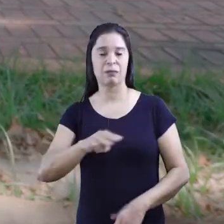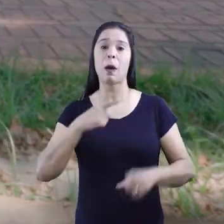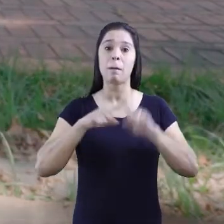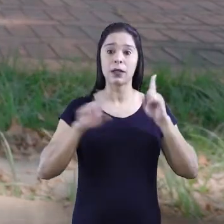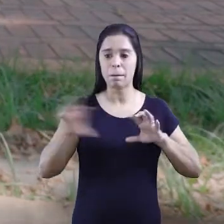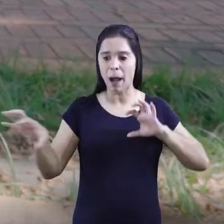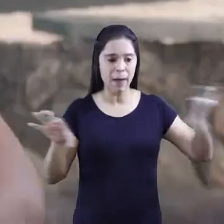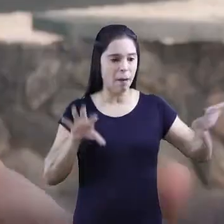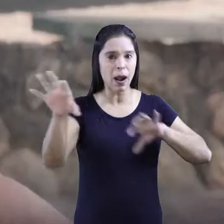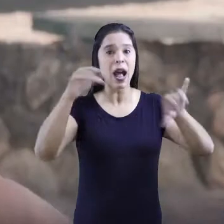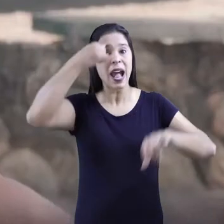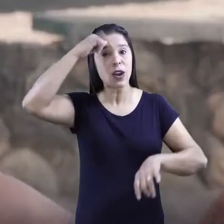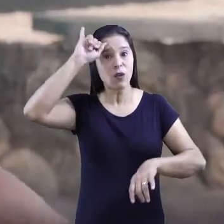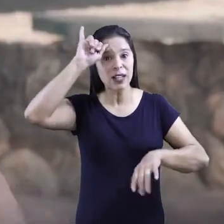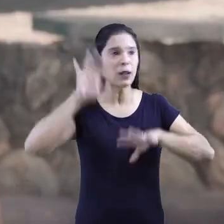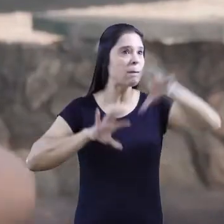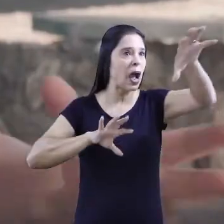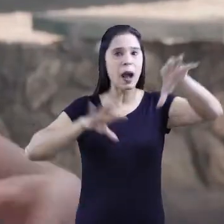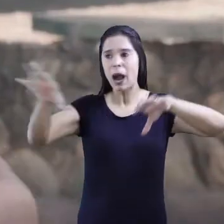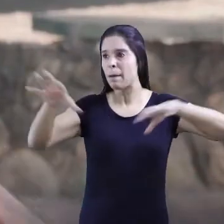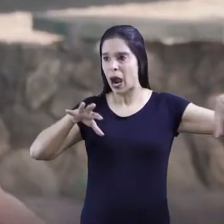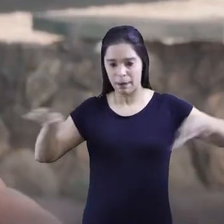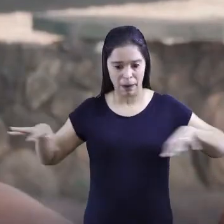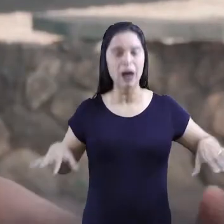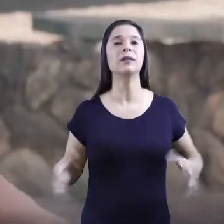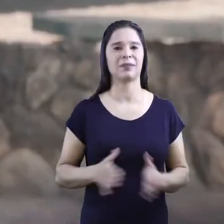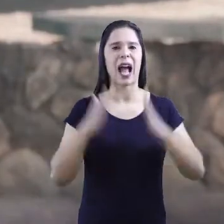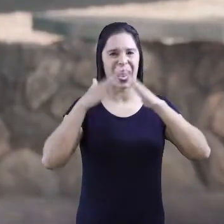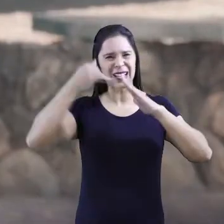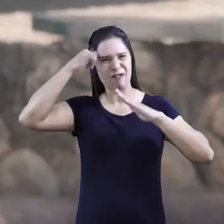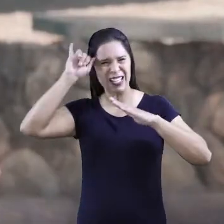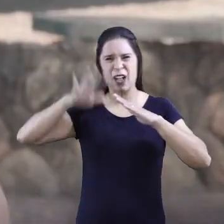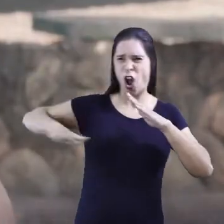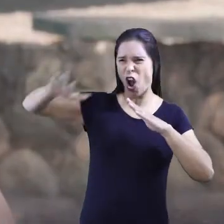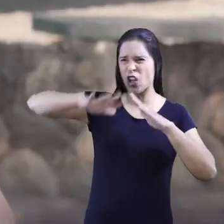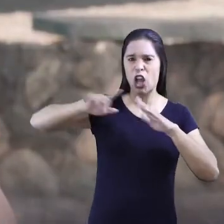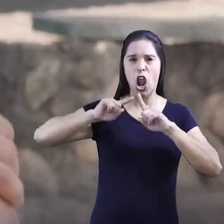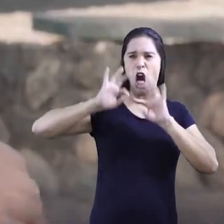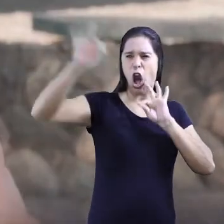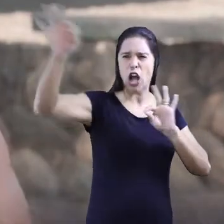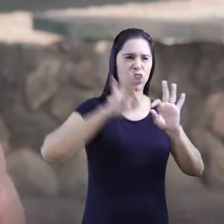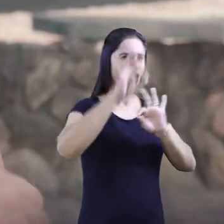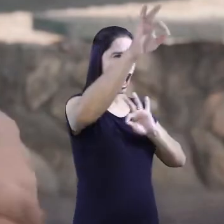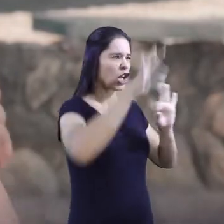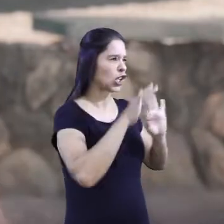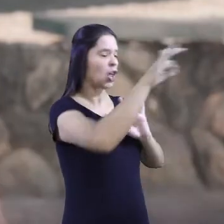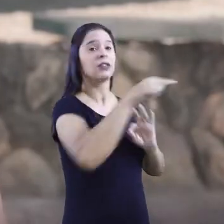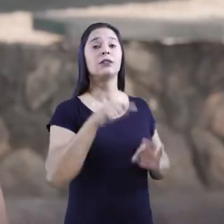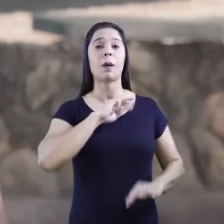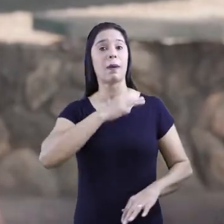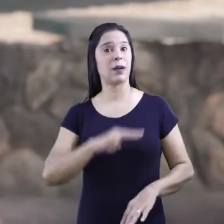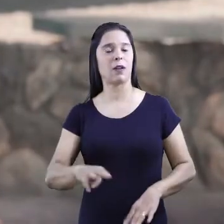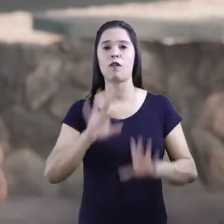que ficavam muito distantes, eram fazendas, eram quintas, né? Então uma fazenda ficava completamente longe